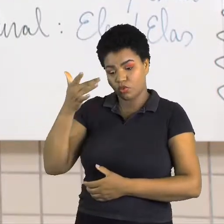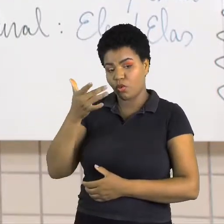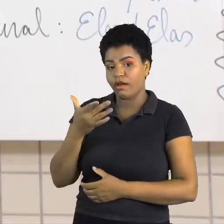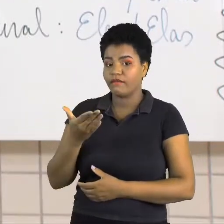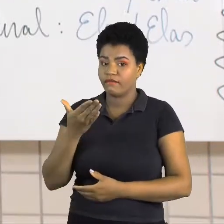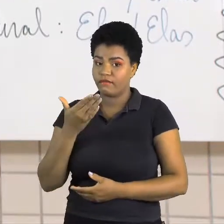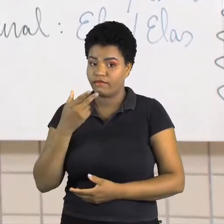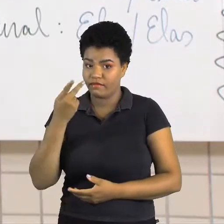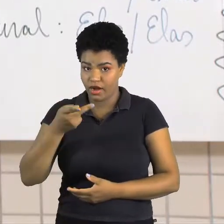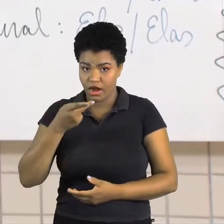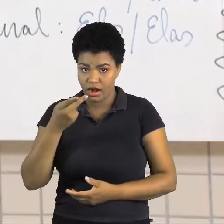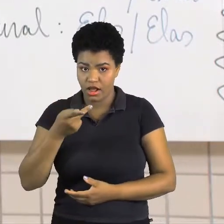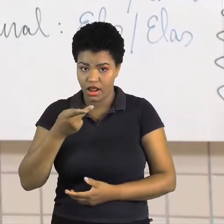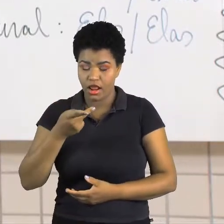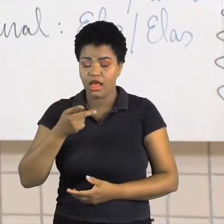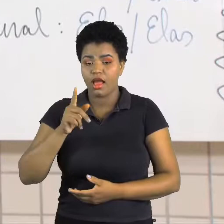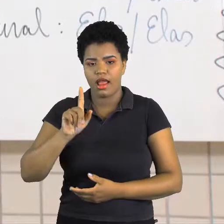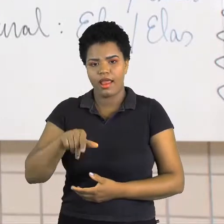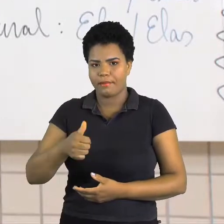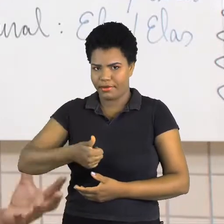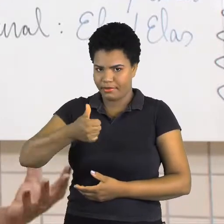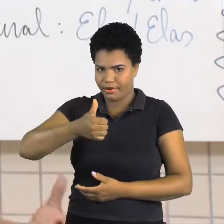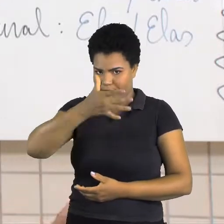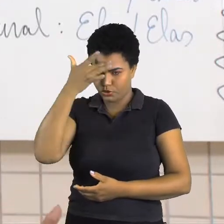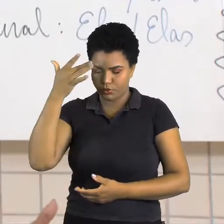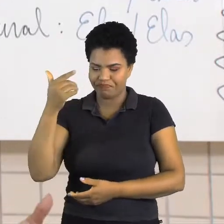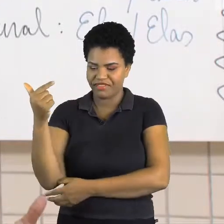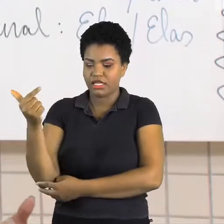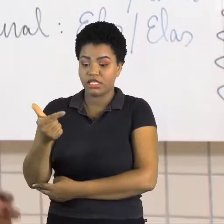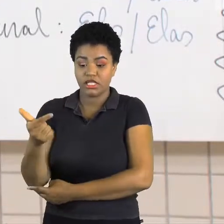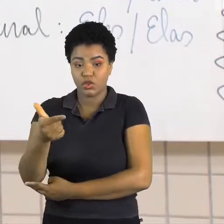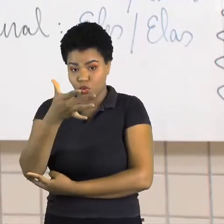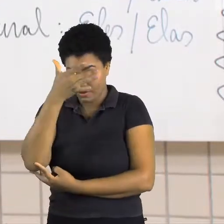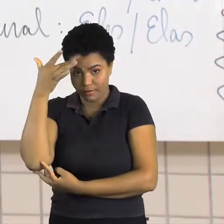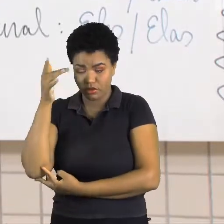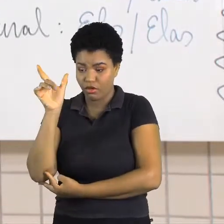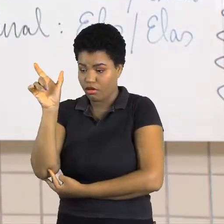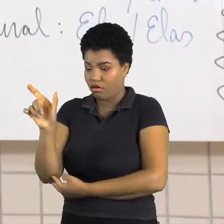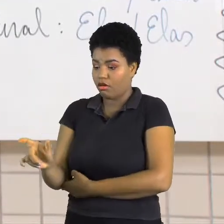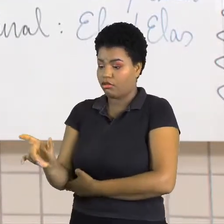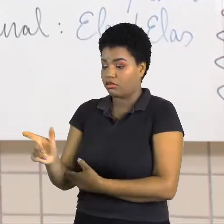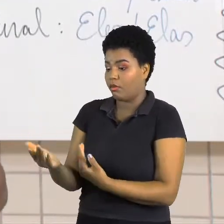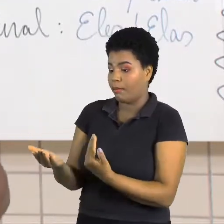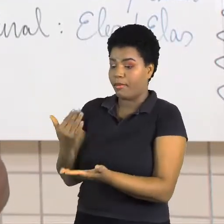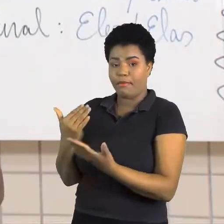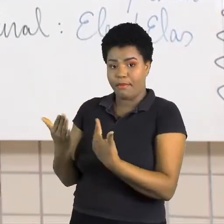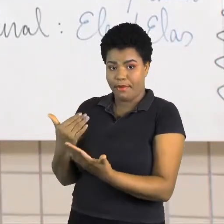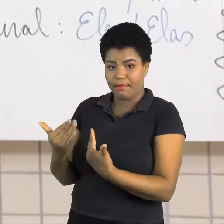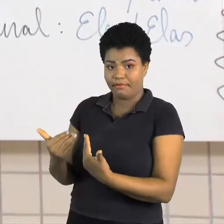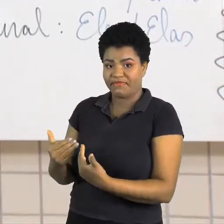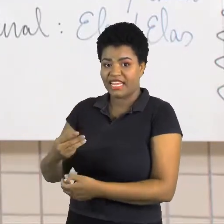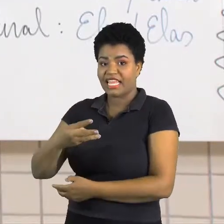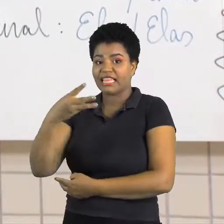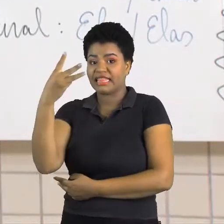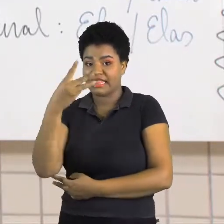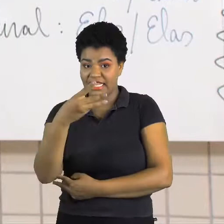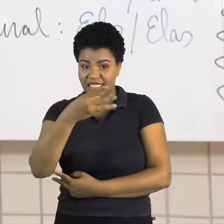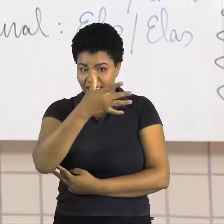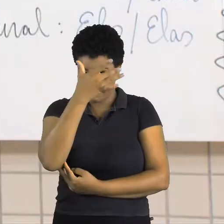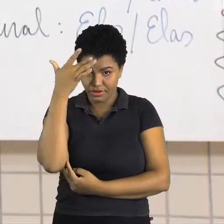fala. A segunda pessoa é com quem se fala. E a terceira pessoa é de quem se